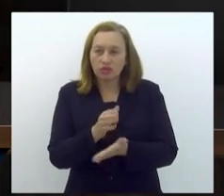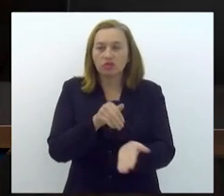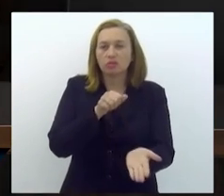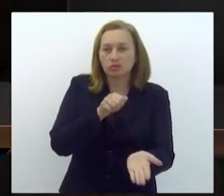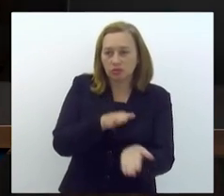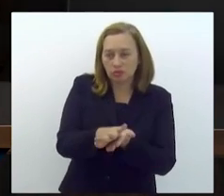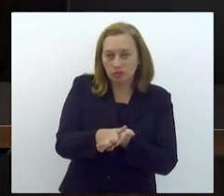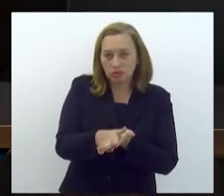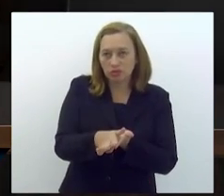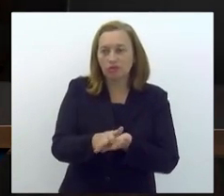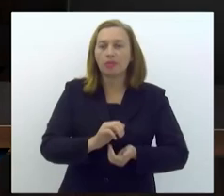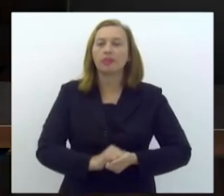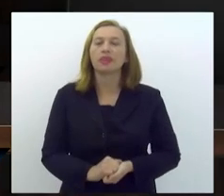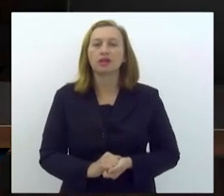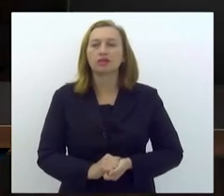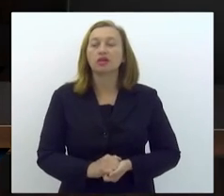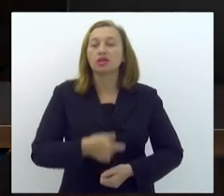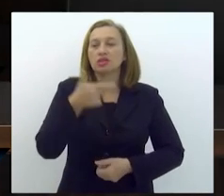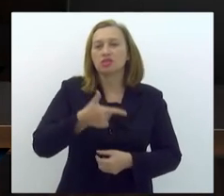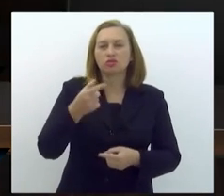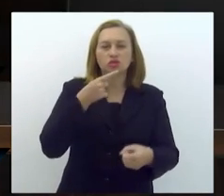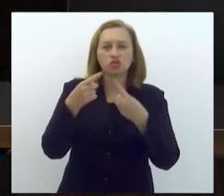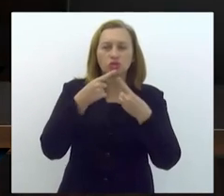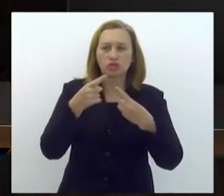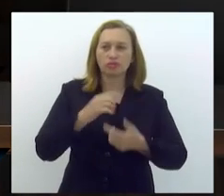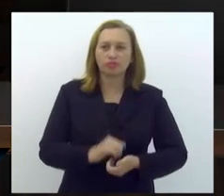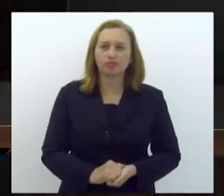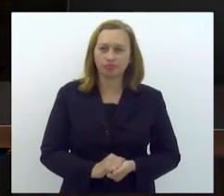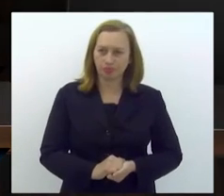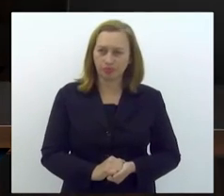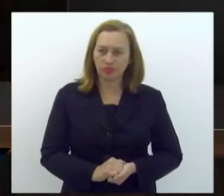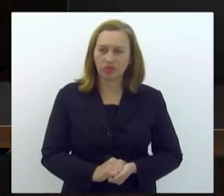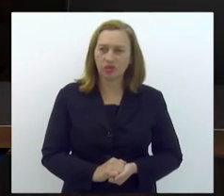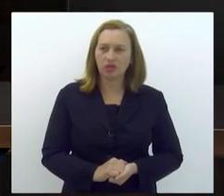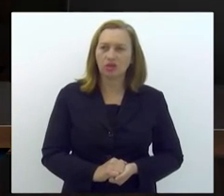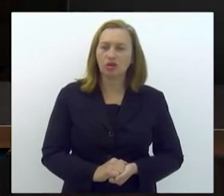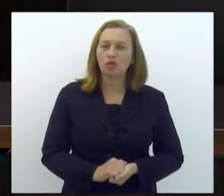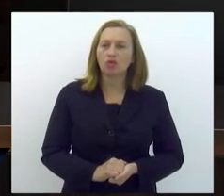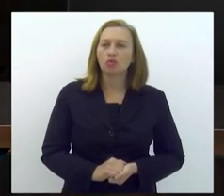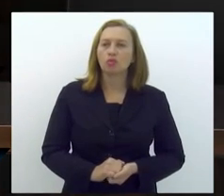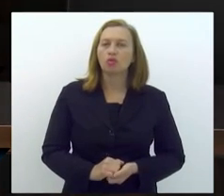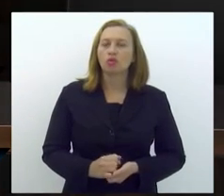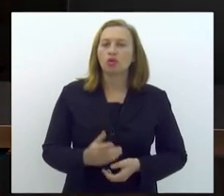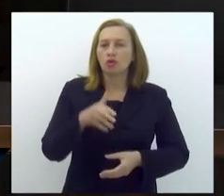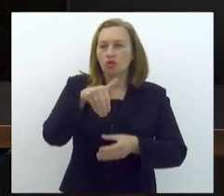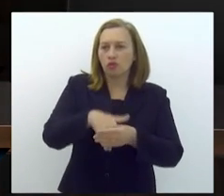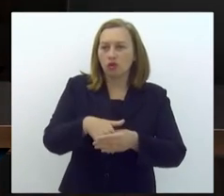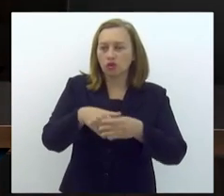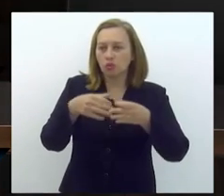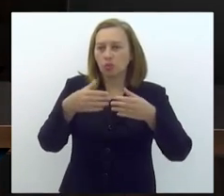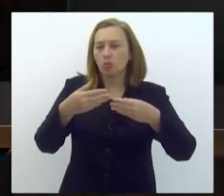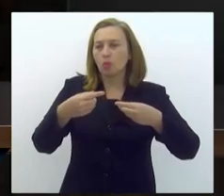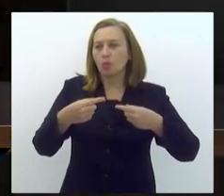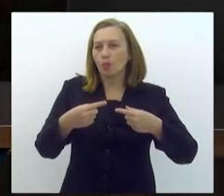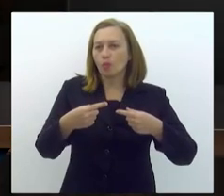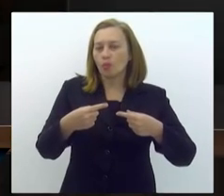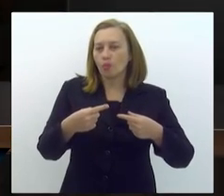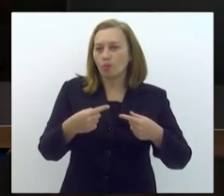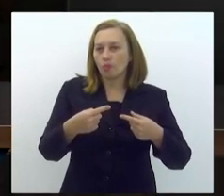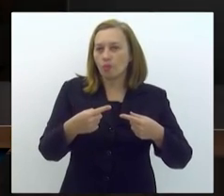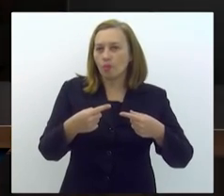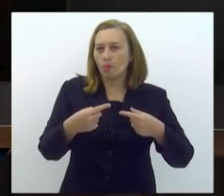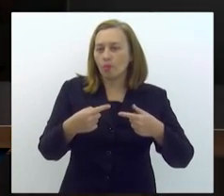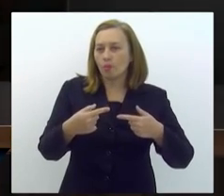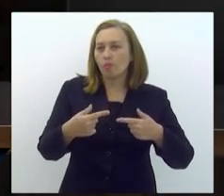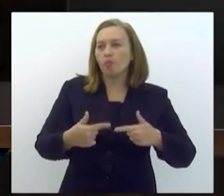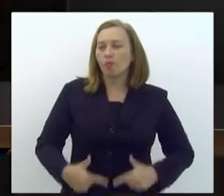a redação do vencido para segunda discussão com abstenção do deputado Rosemberg Reis Declaração